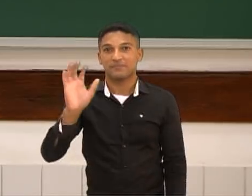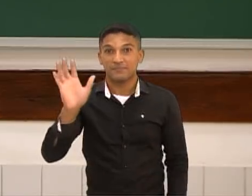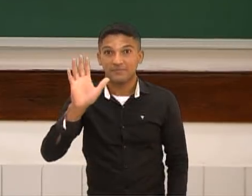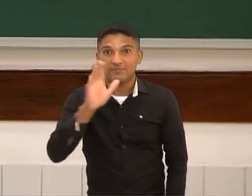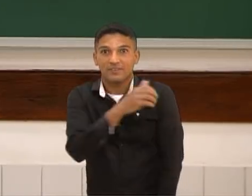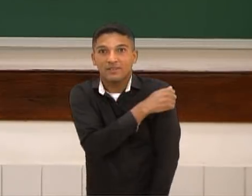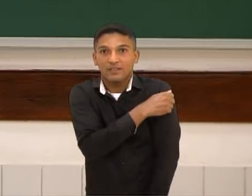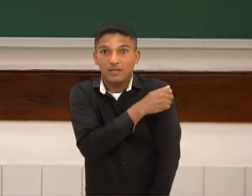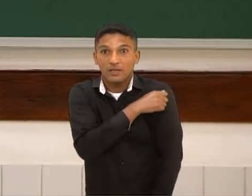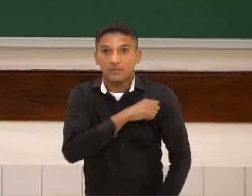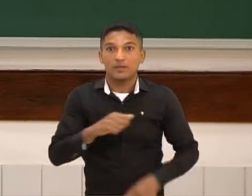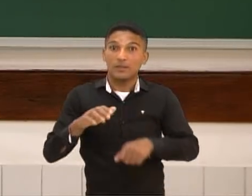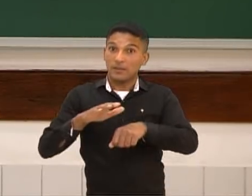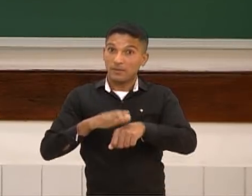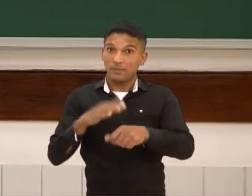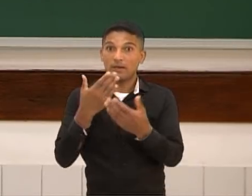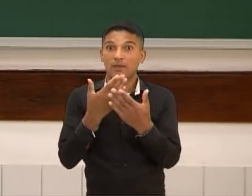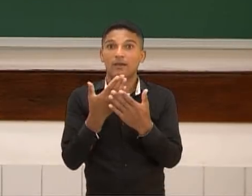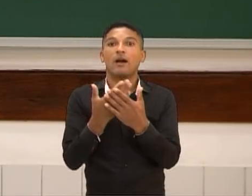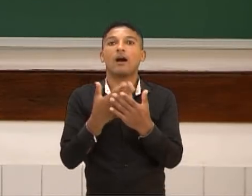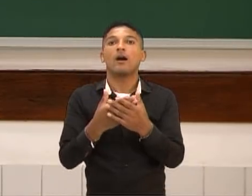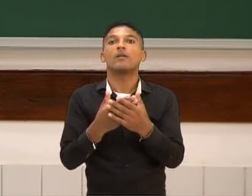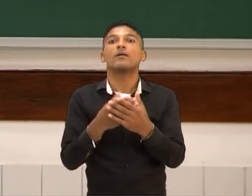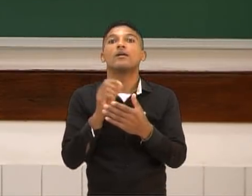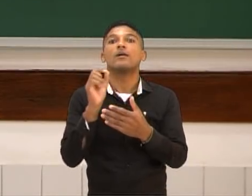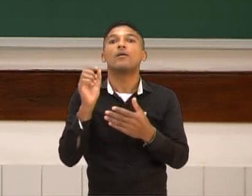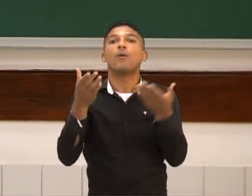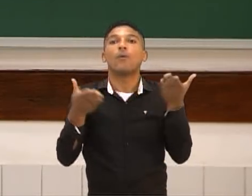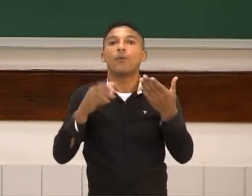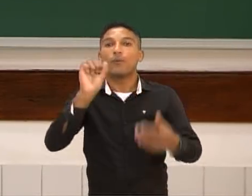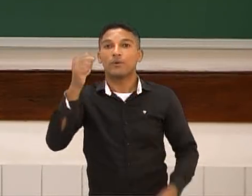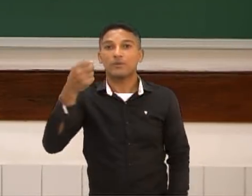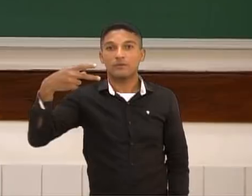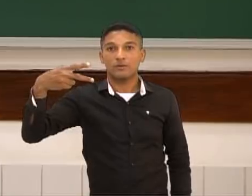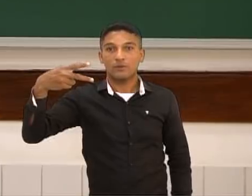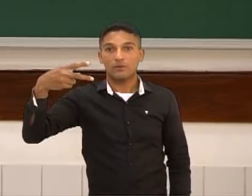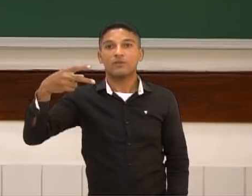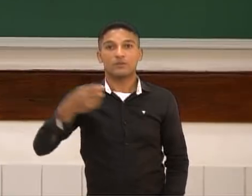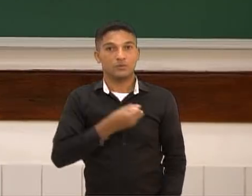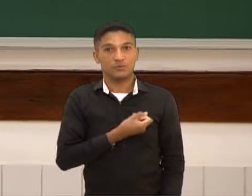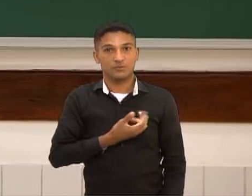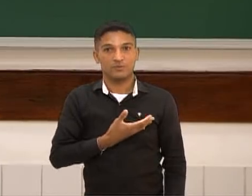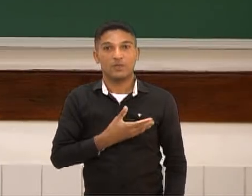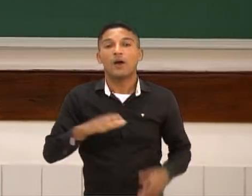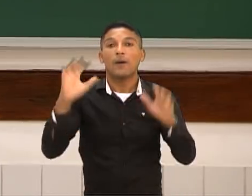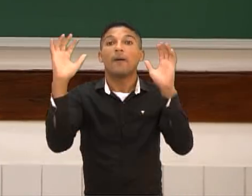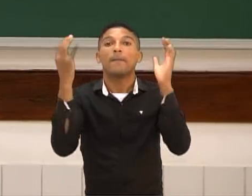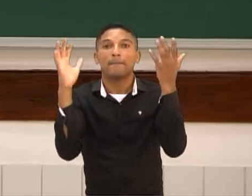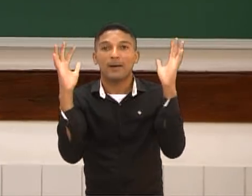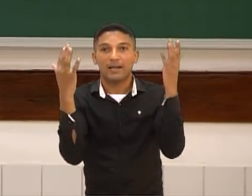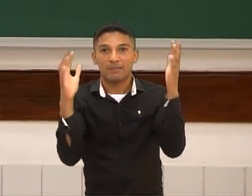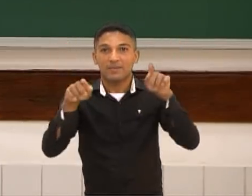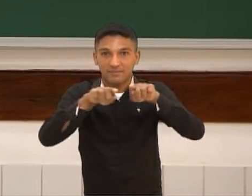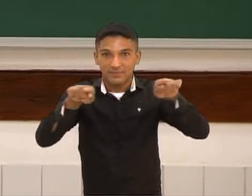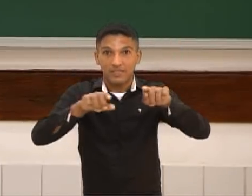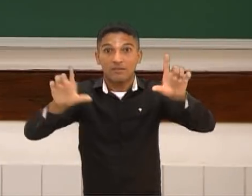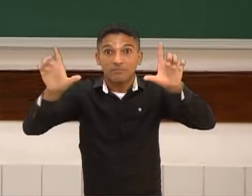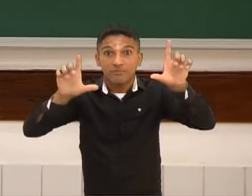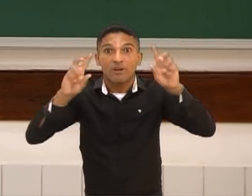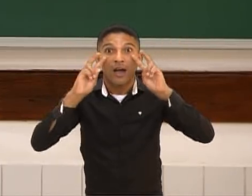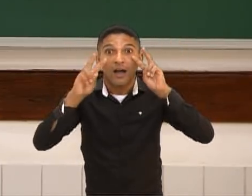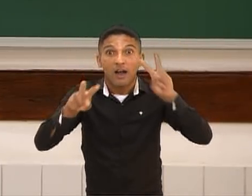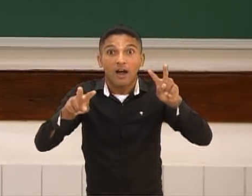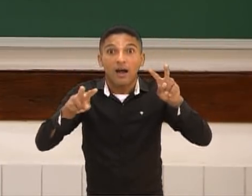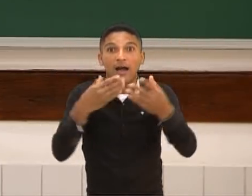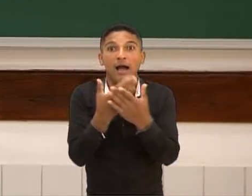Olá, alunos, vamos para a nossa aula de número 82. Já começo parabenizando mais uma vez vocês por estarem aí nos acompanhando,